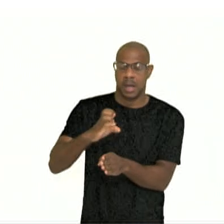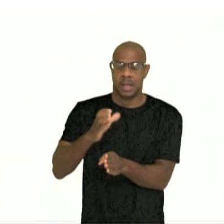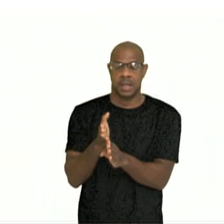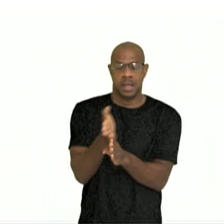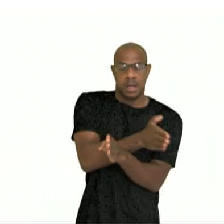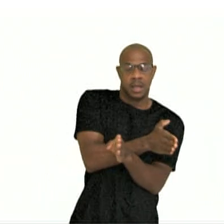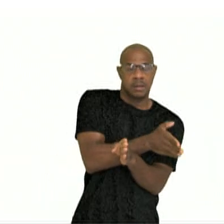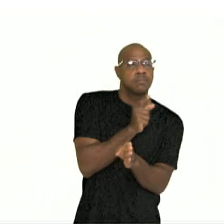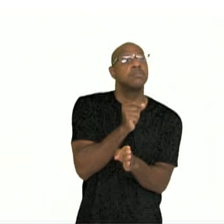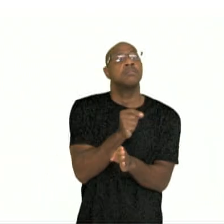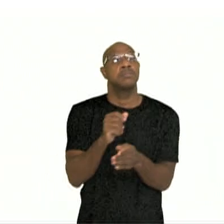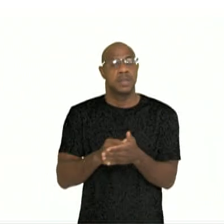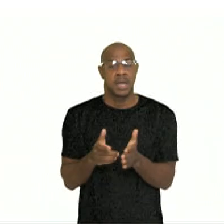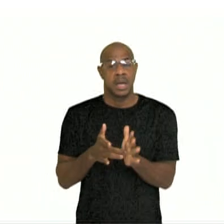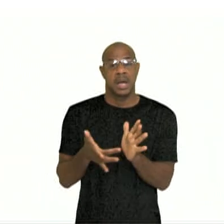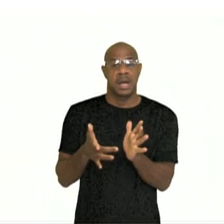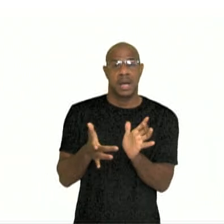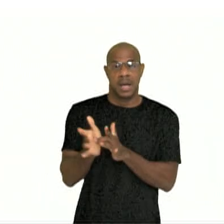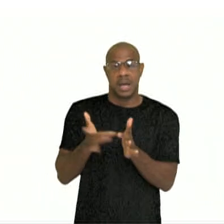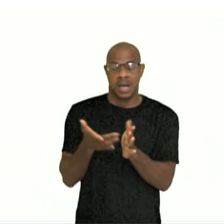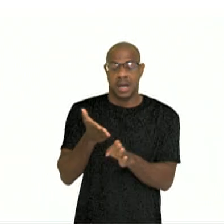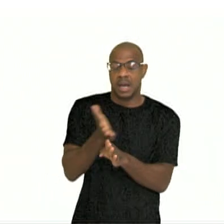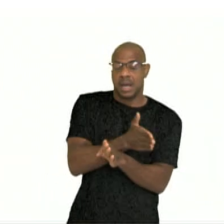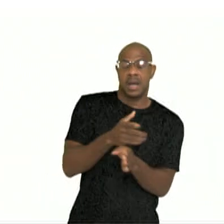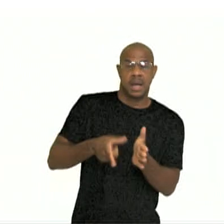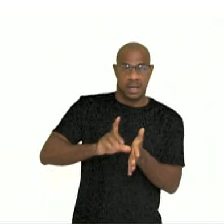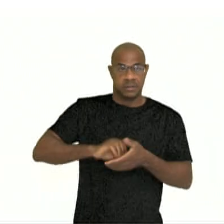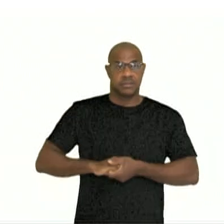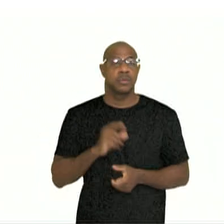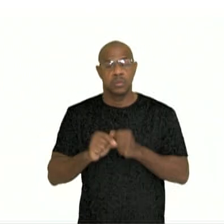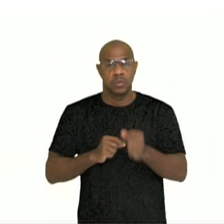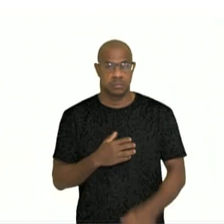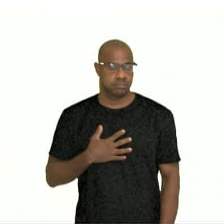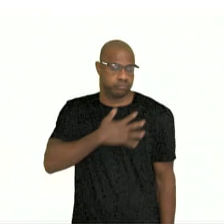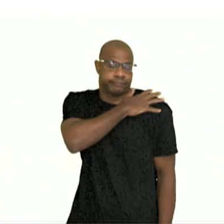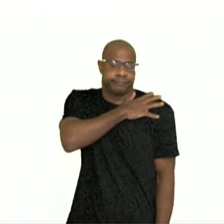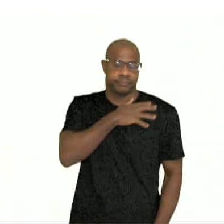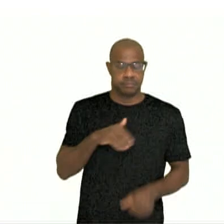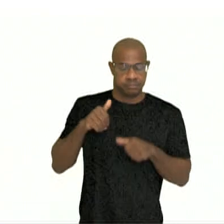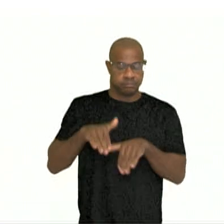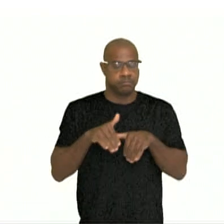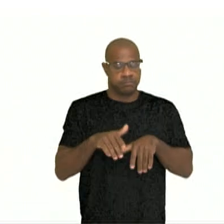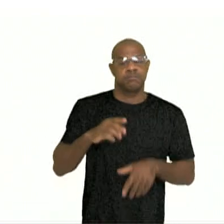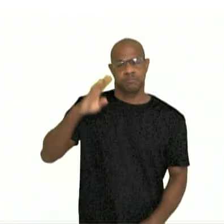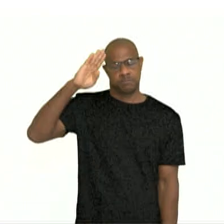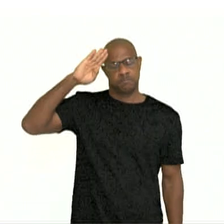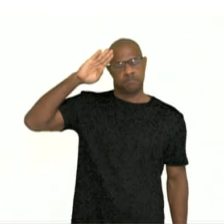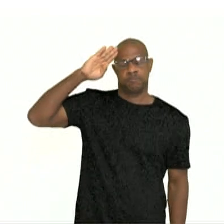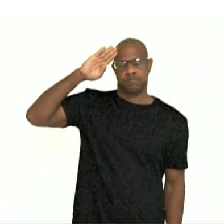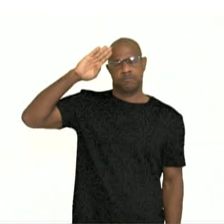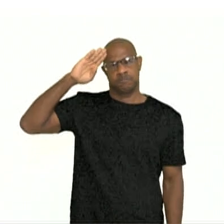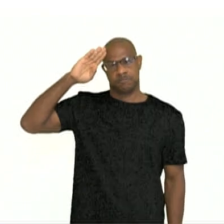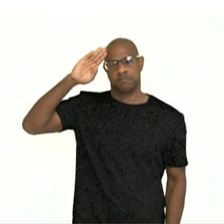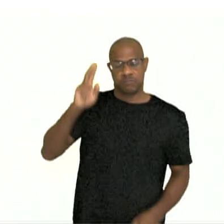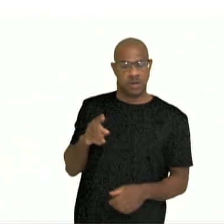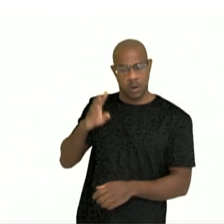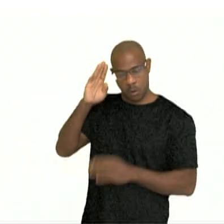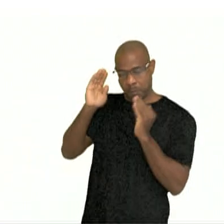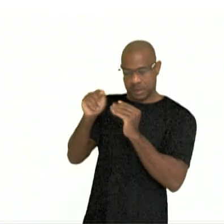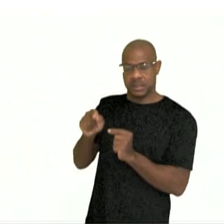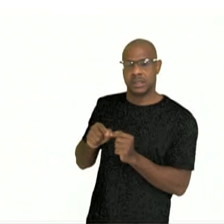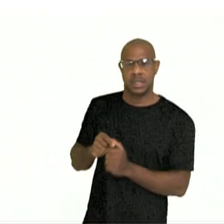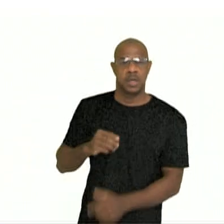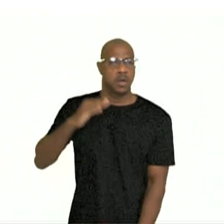por quê? O exército romano, os soldados do exército, eles vão começar a responder mais aos seus comandantes do que o